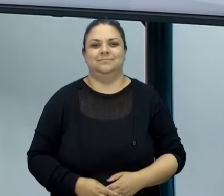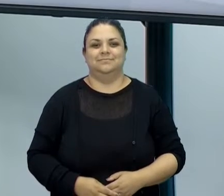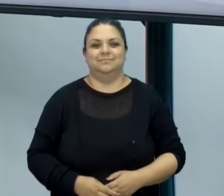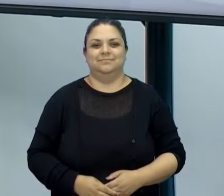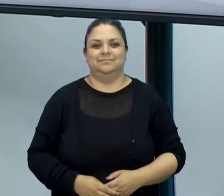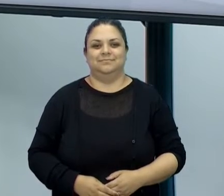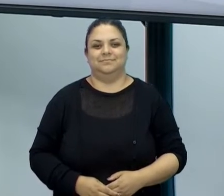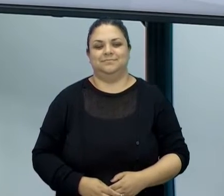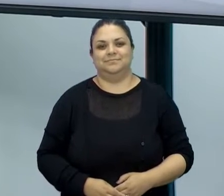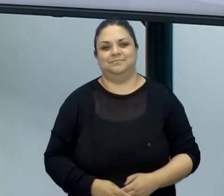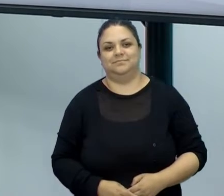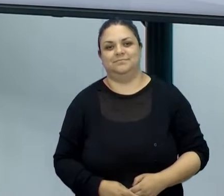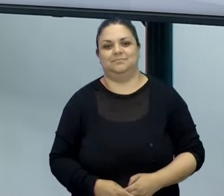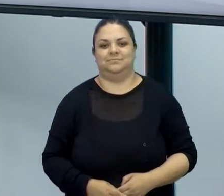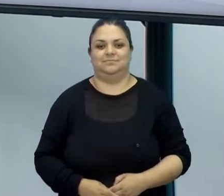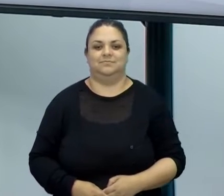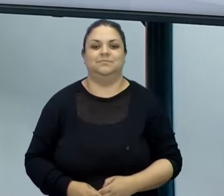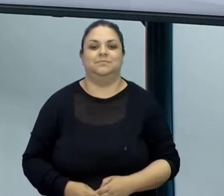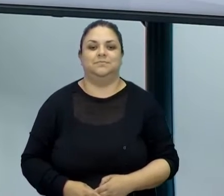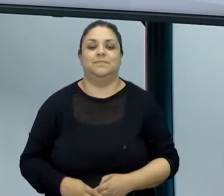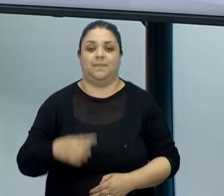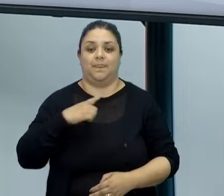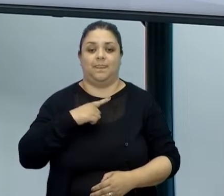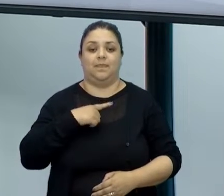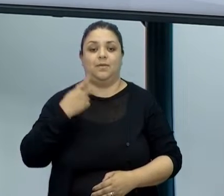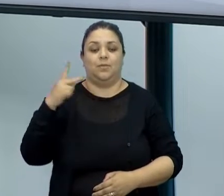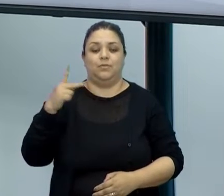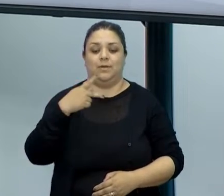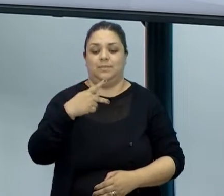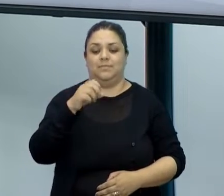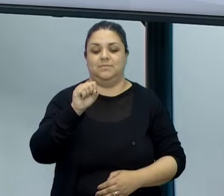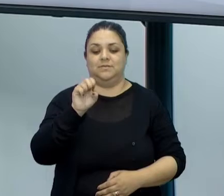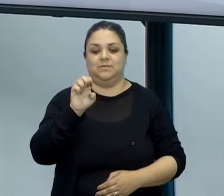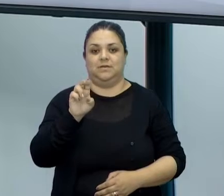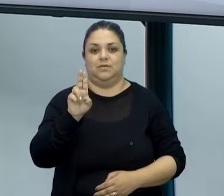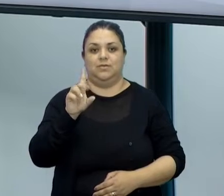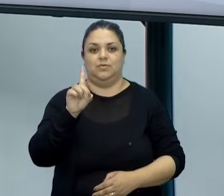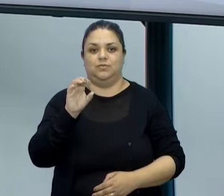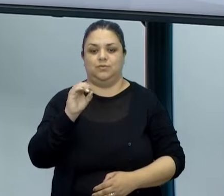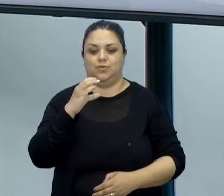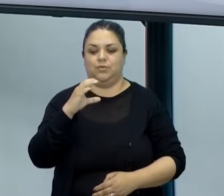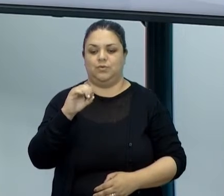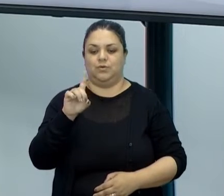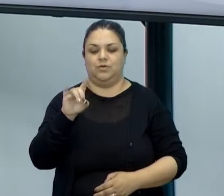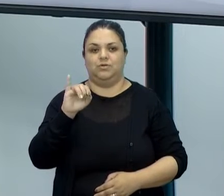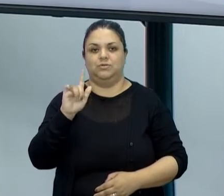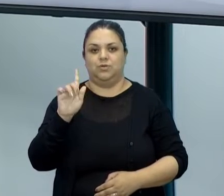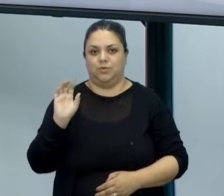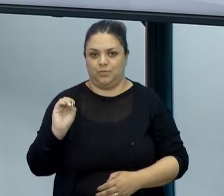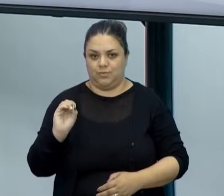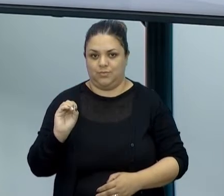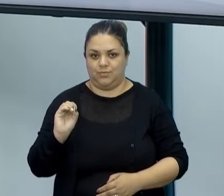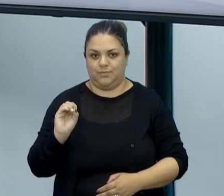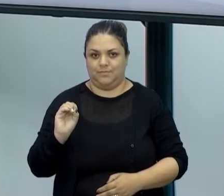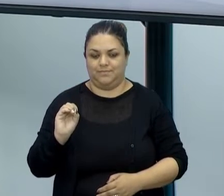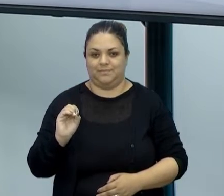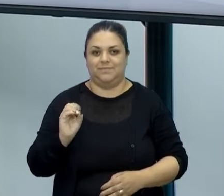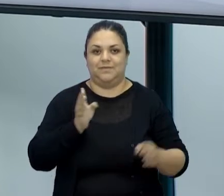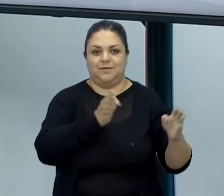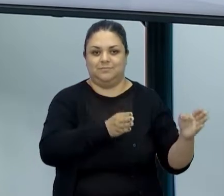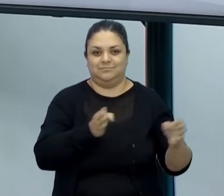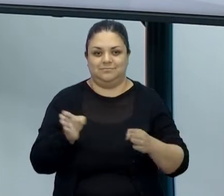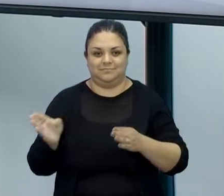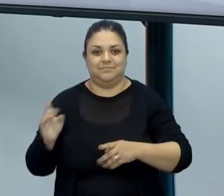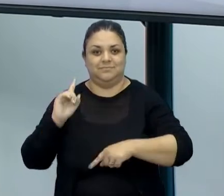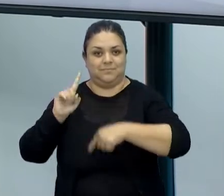nós temos um outro que nós chamamos de pseudocódigo. Eu vou deixar o fluxograma por último, porque é o que nós vamos trabalhar, e o pseudocódigo a gente vai